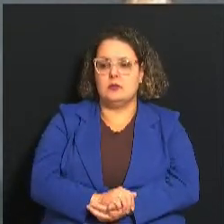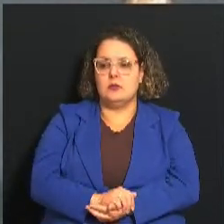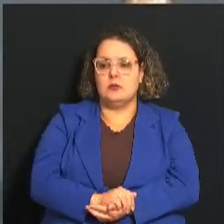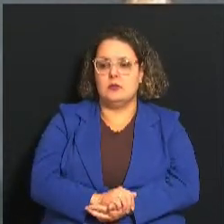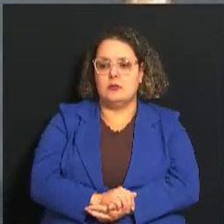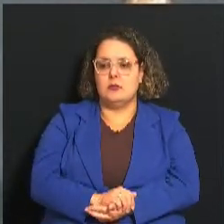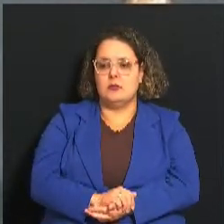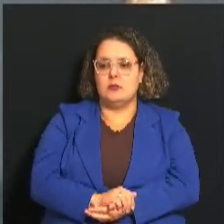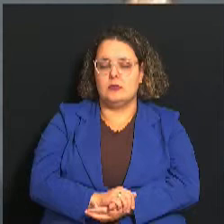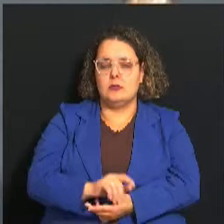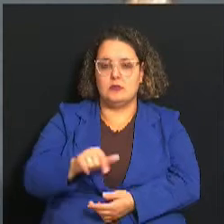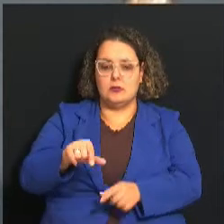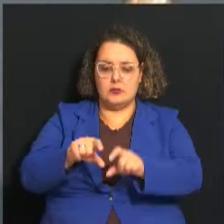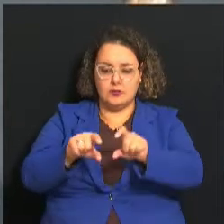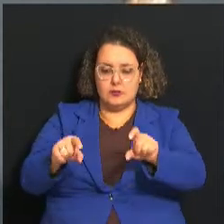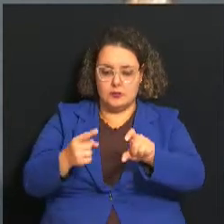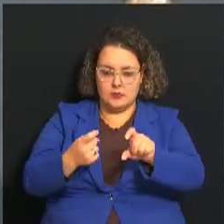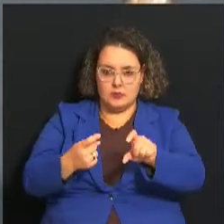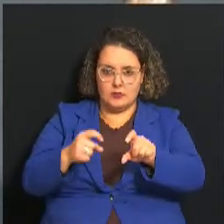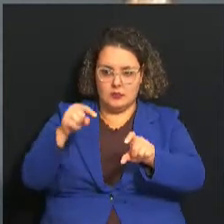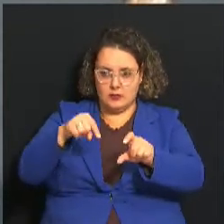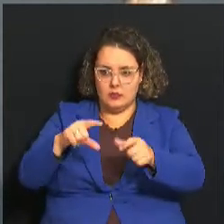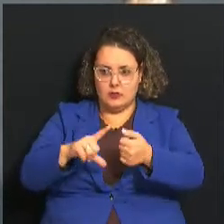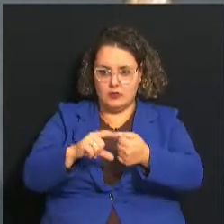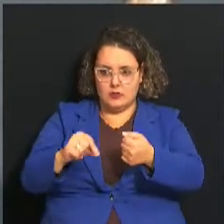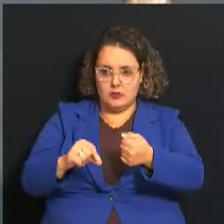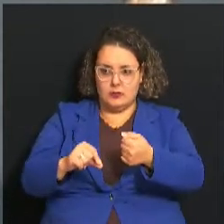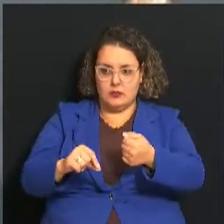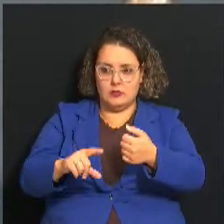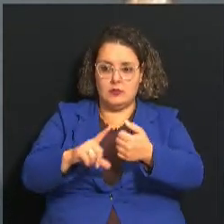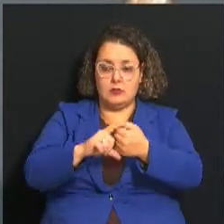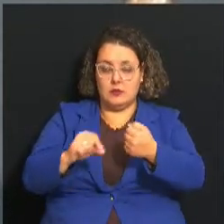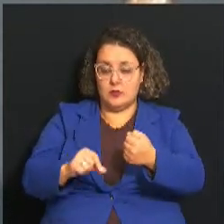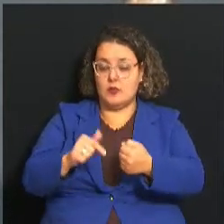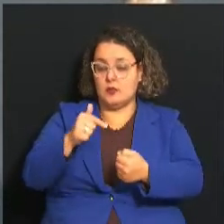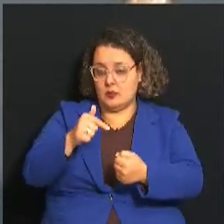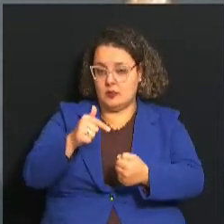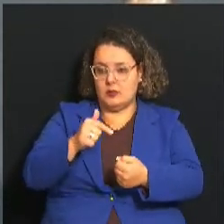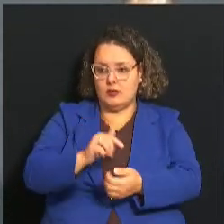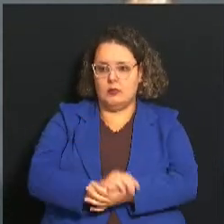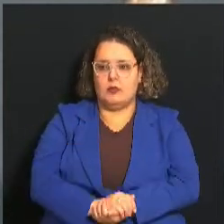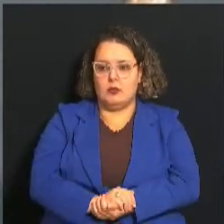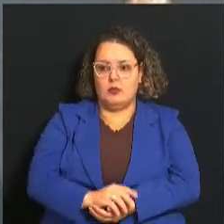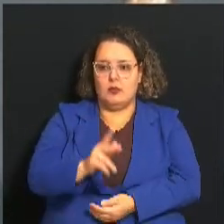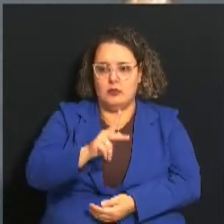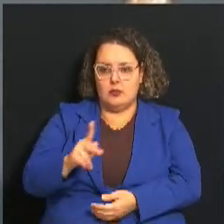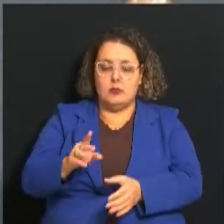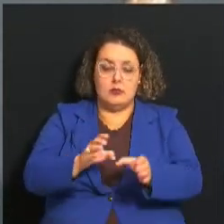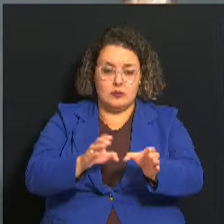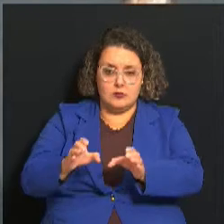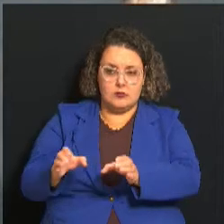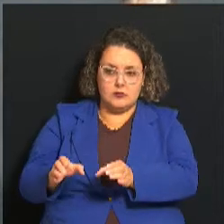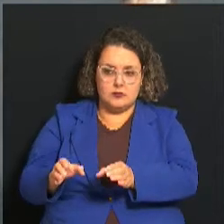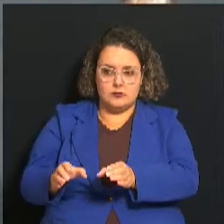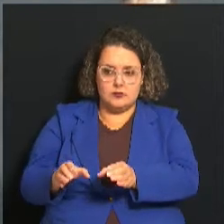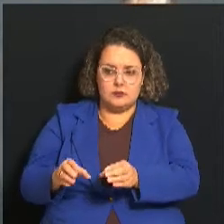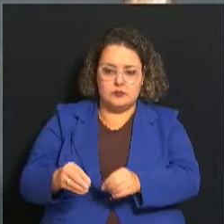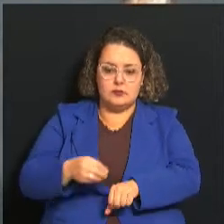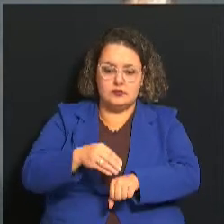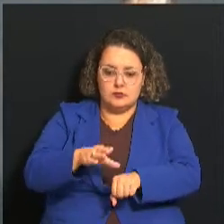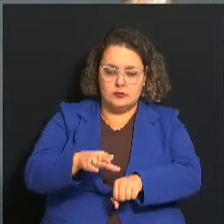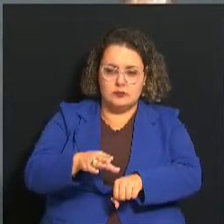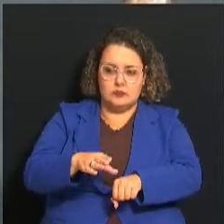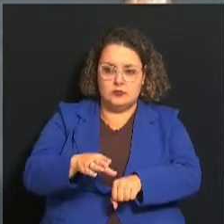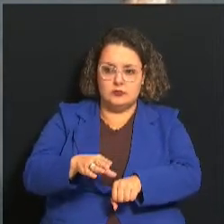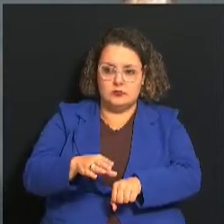Depois, o parágrafo único desse artigo, do artigo 7º, o vice-coordenador será indicado pelo coordenador e os